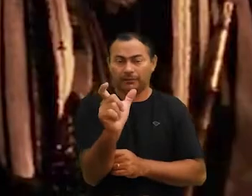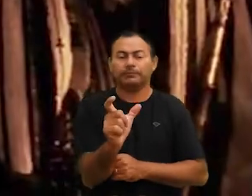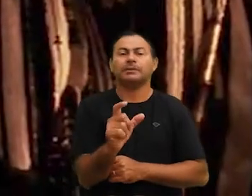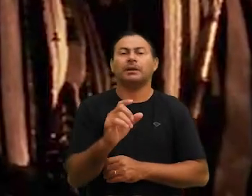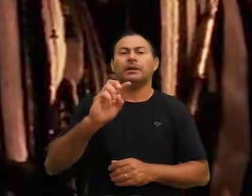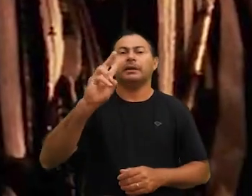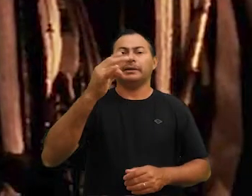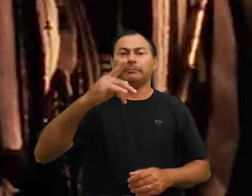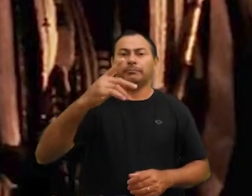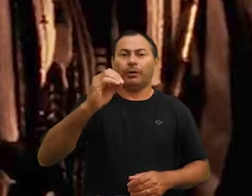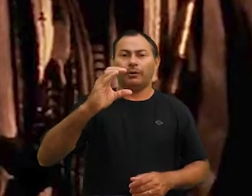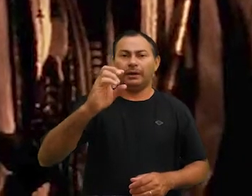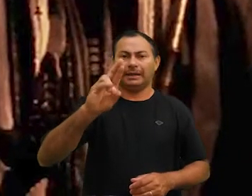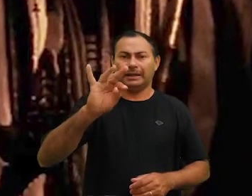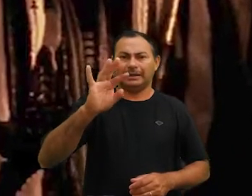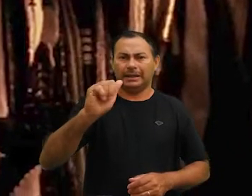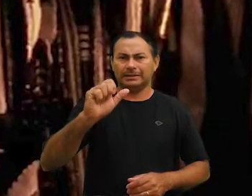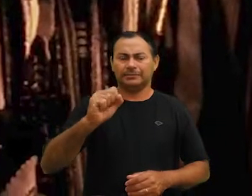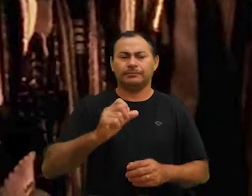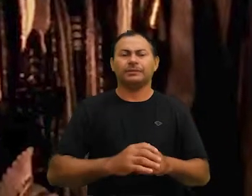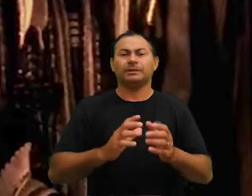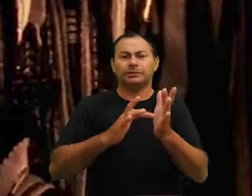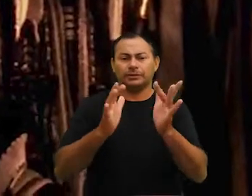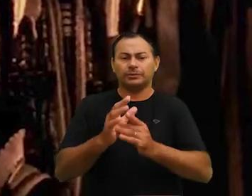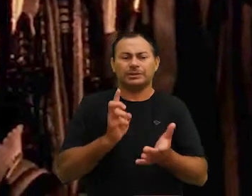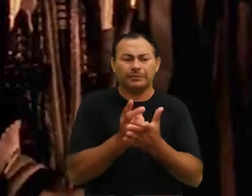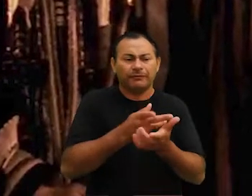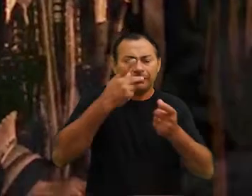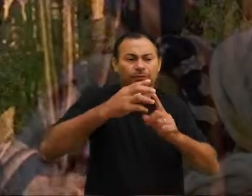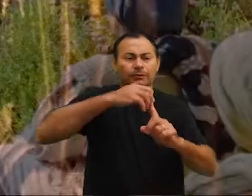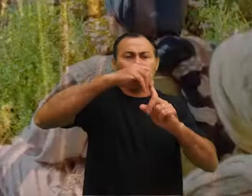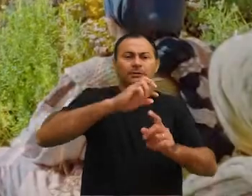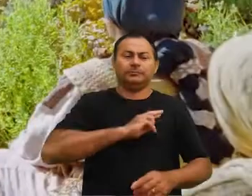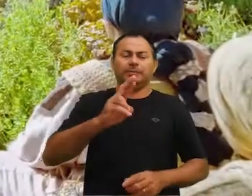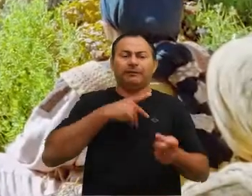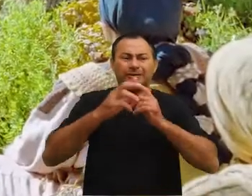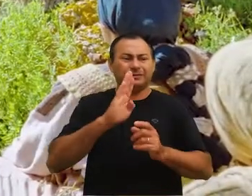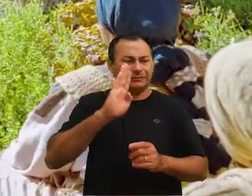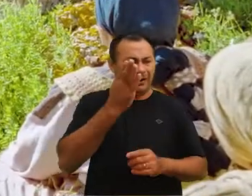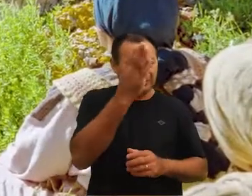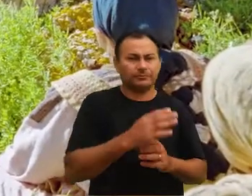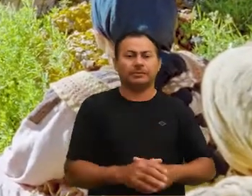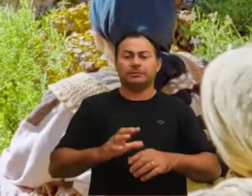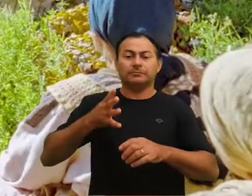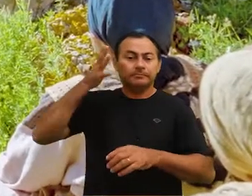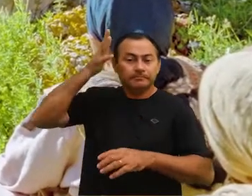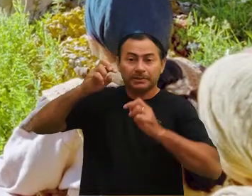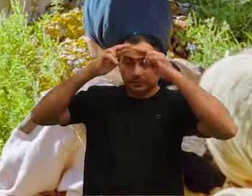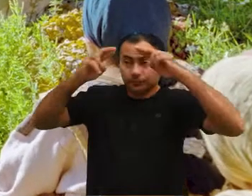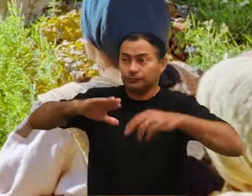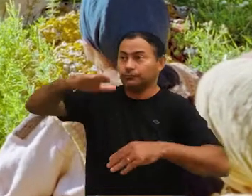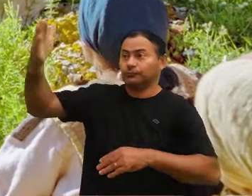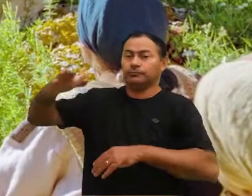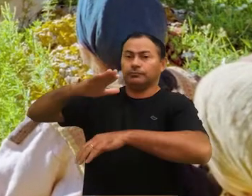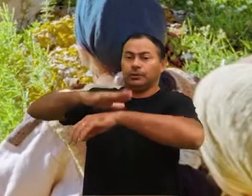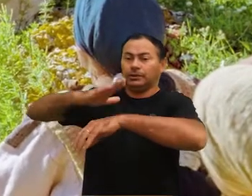pergunta: hipócrita. Jesus sempre chamou os líderes religiosos de hipócritas. E neste retiro no alto da montanha, Jesus